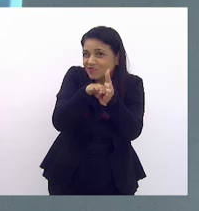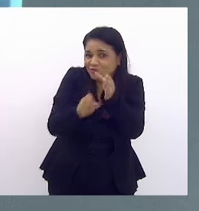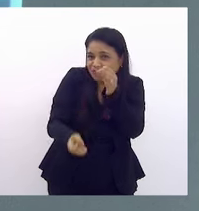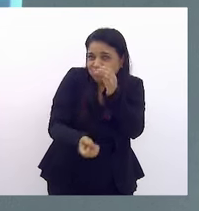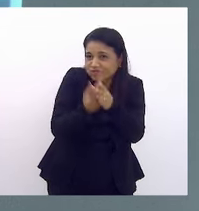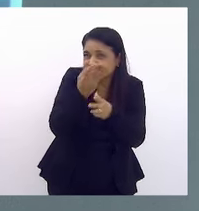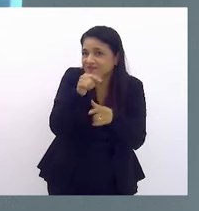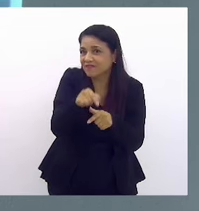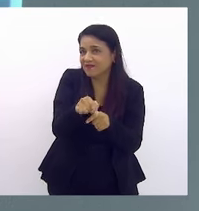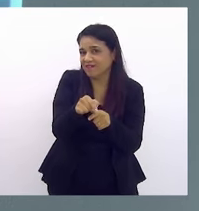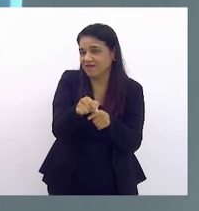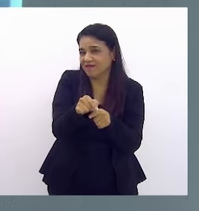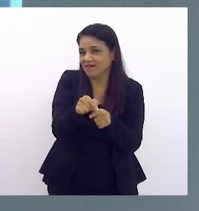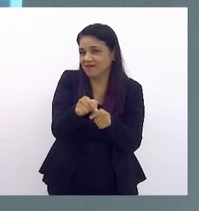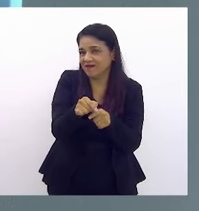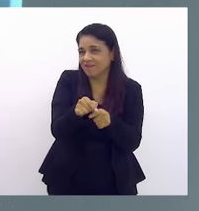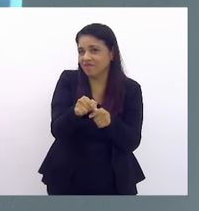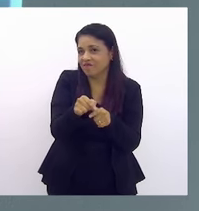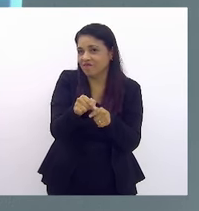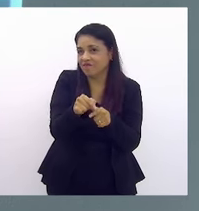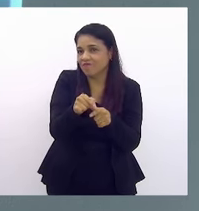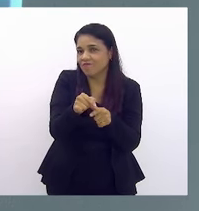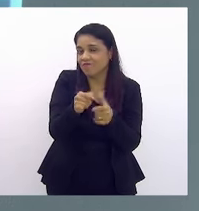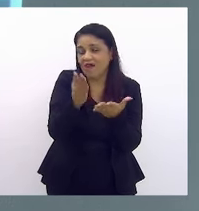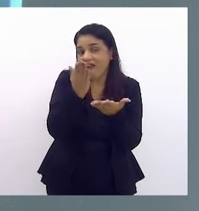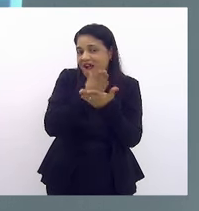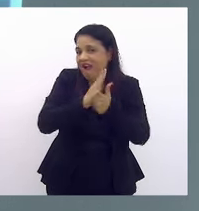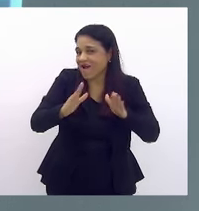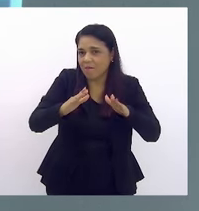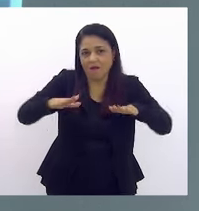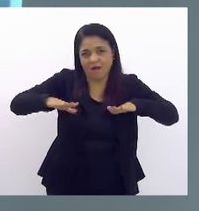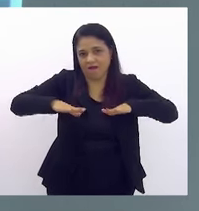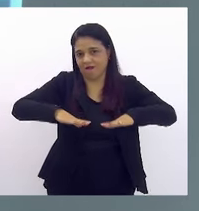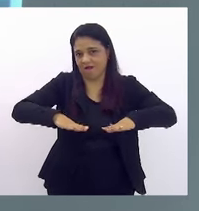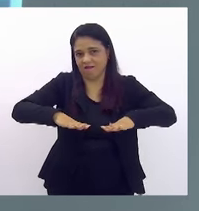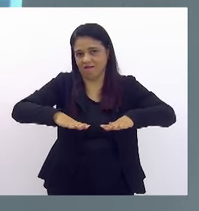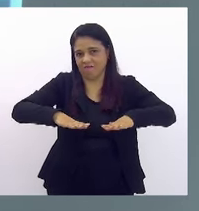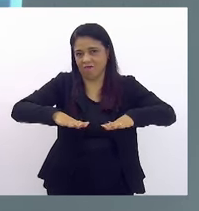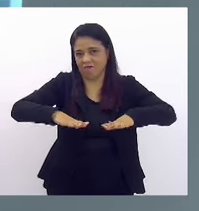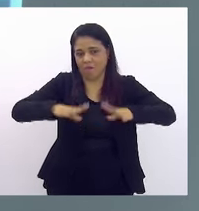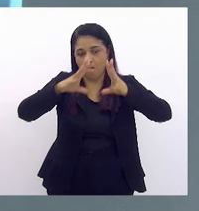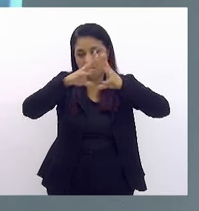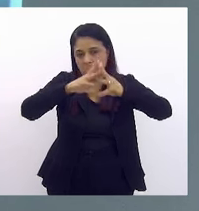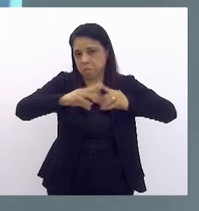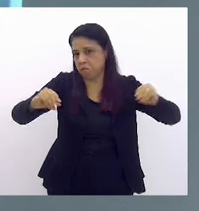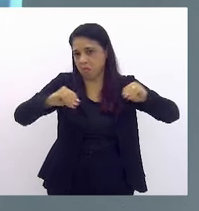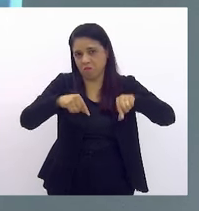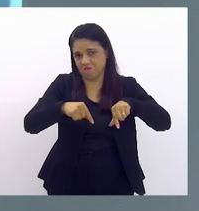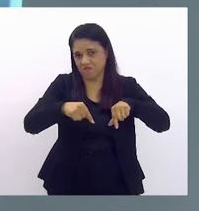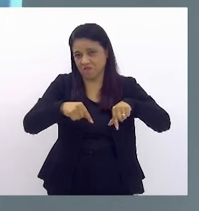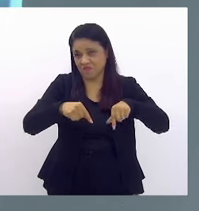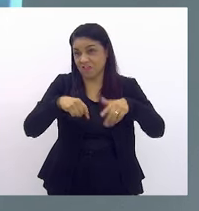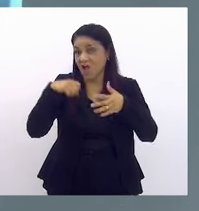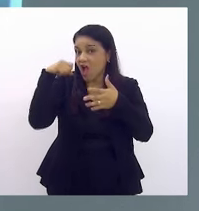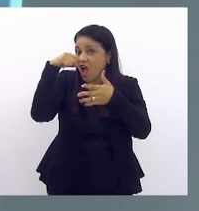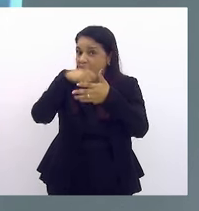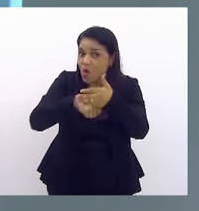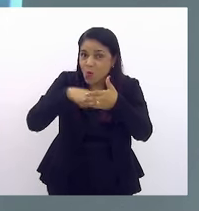venha, vai acabar com o nosso sistema lagunar, tá? Isso é só um aviso, por que essa luta está sendo